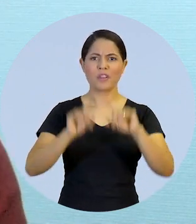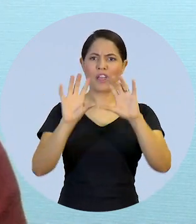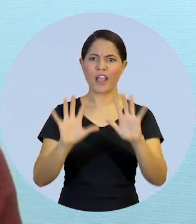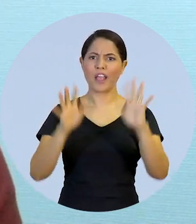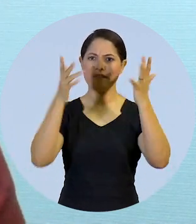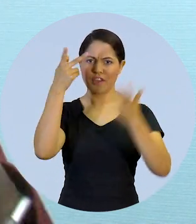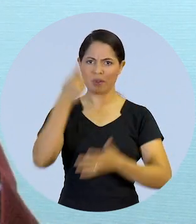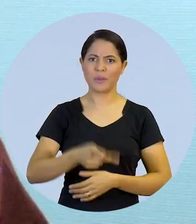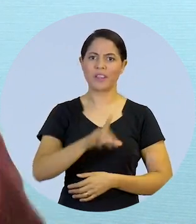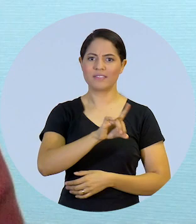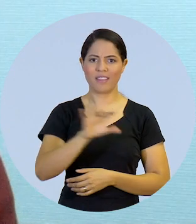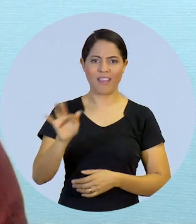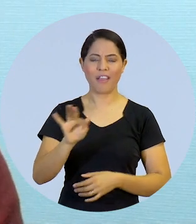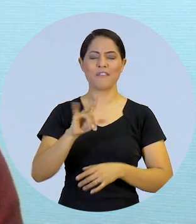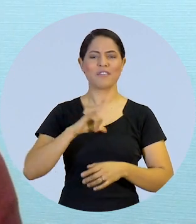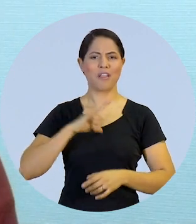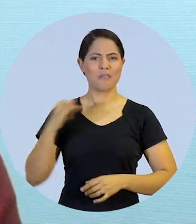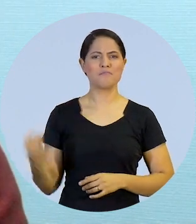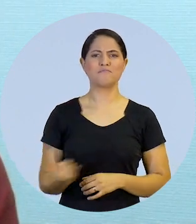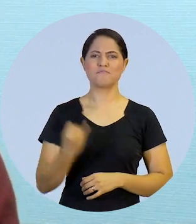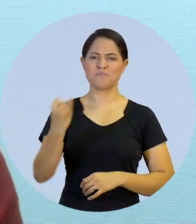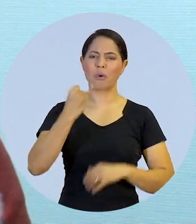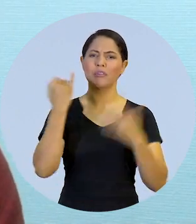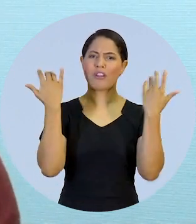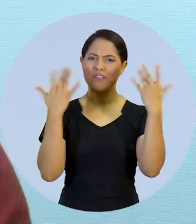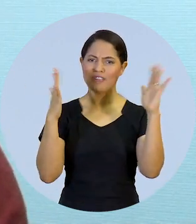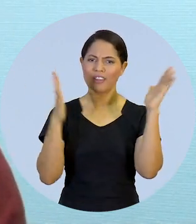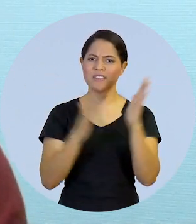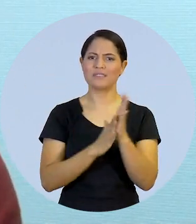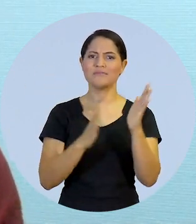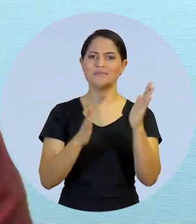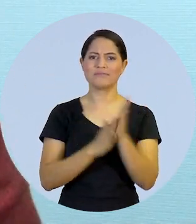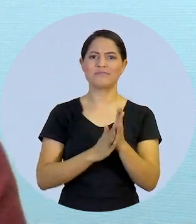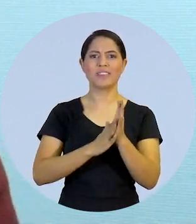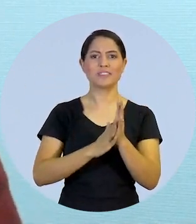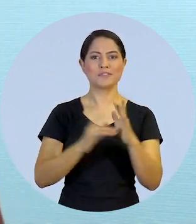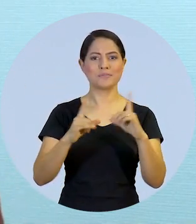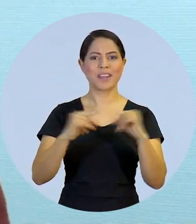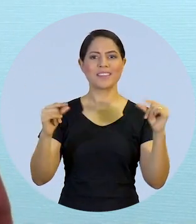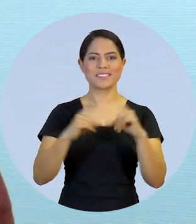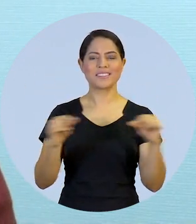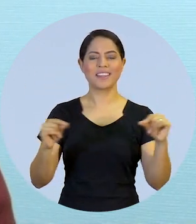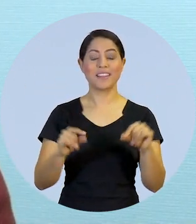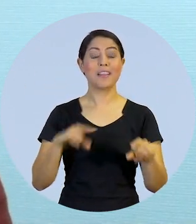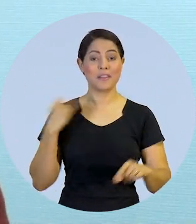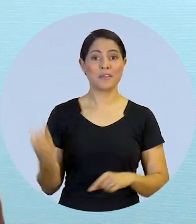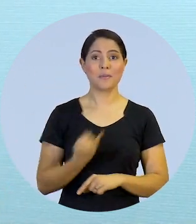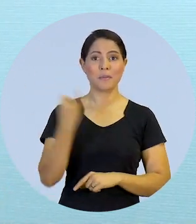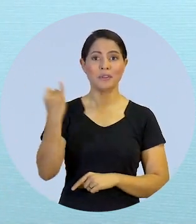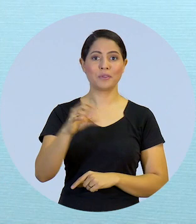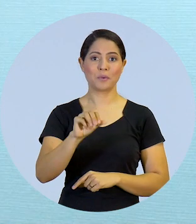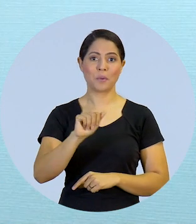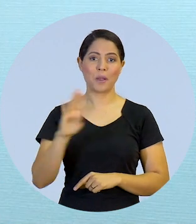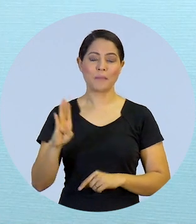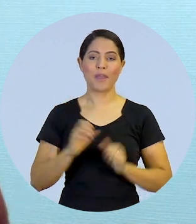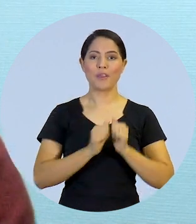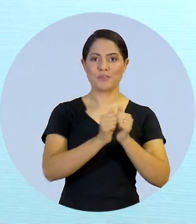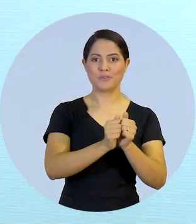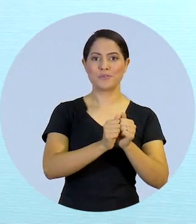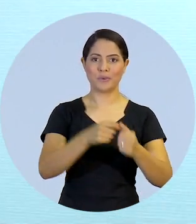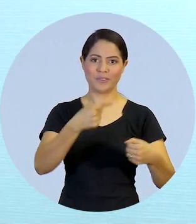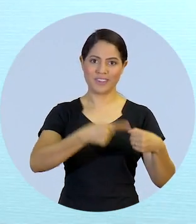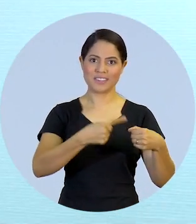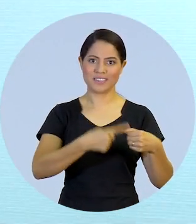de 2020 vai ser um ano muito simbólico para todo o Brasil, pelo aniversário de Brasília, e faz muito sentido que a OAB faça parte dessa festa junto com a